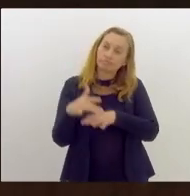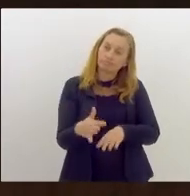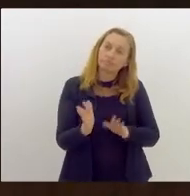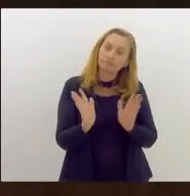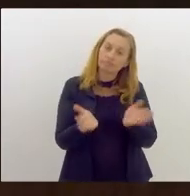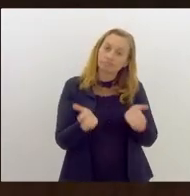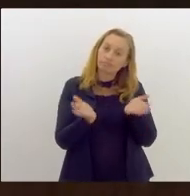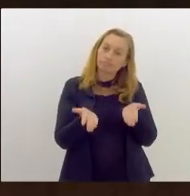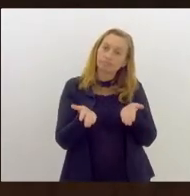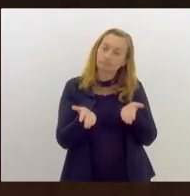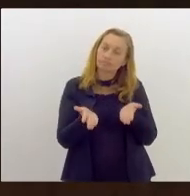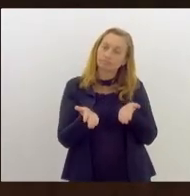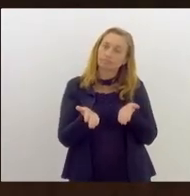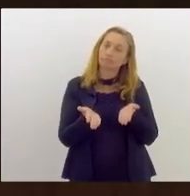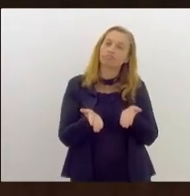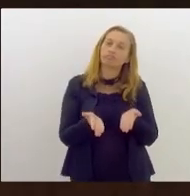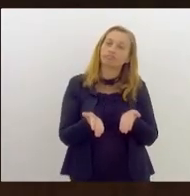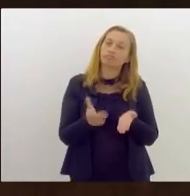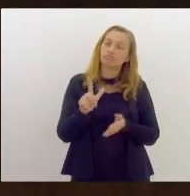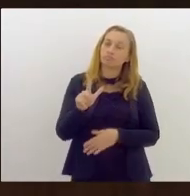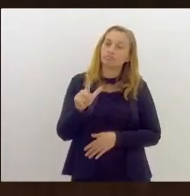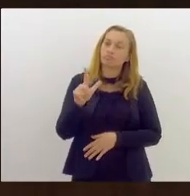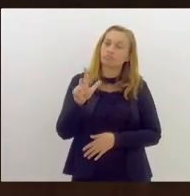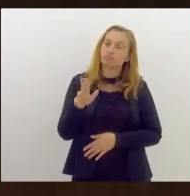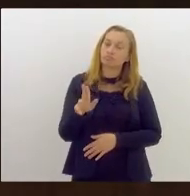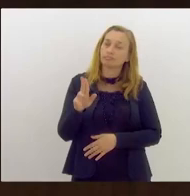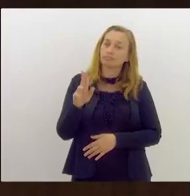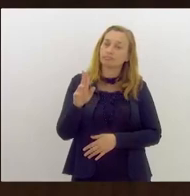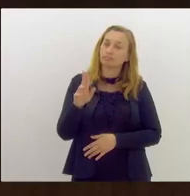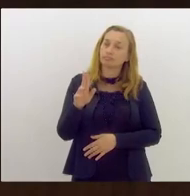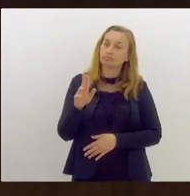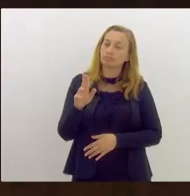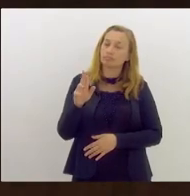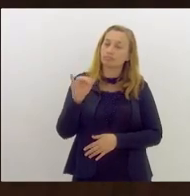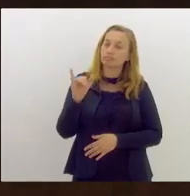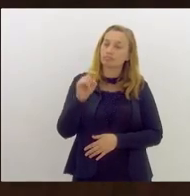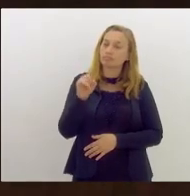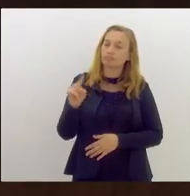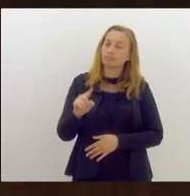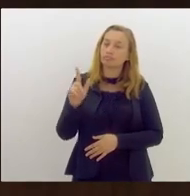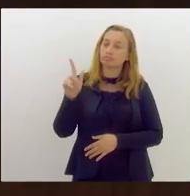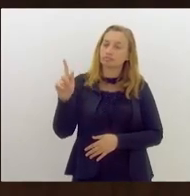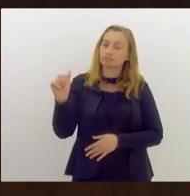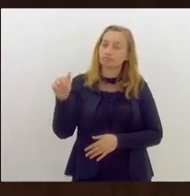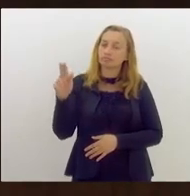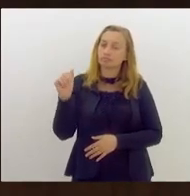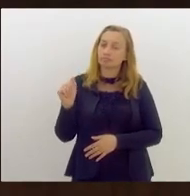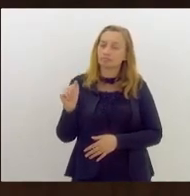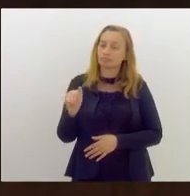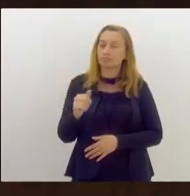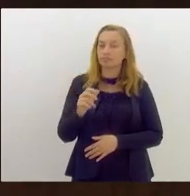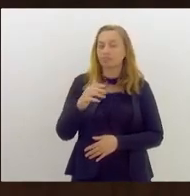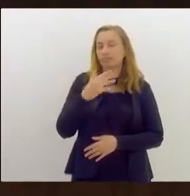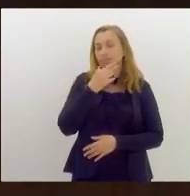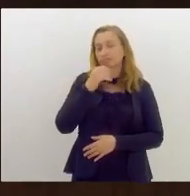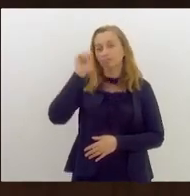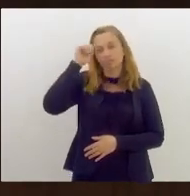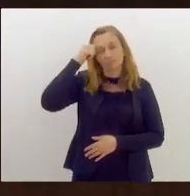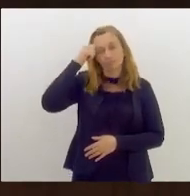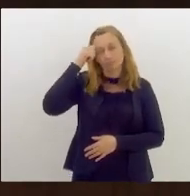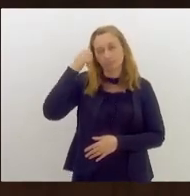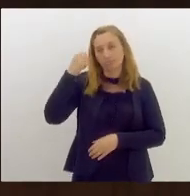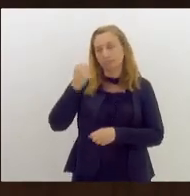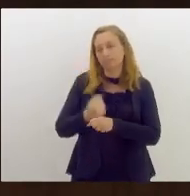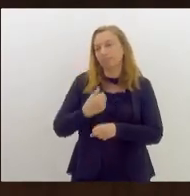se chama intitulada Luiz Gama Luiz Gama é um negro que construiu a partir da sua luta sua